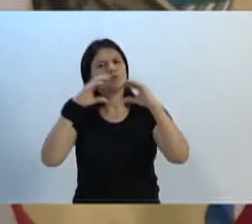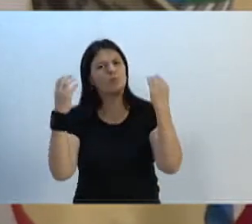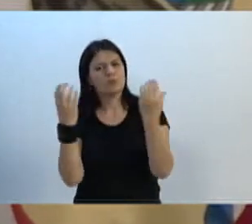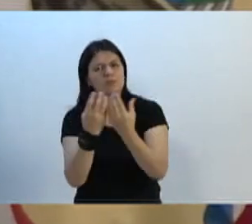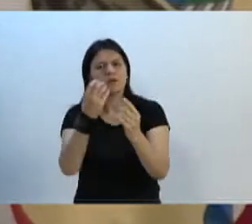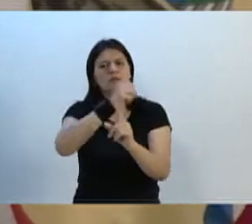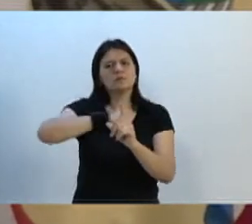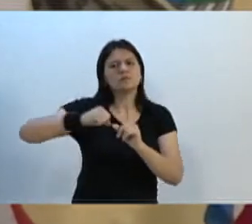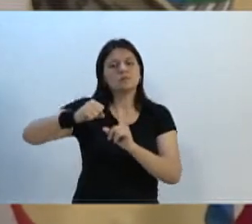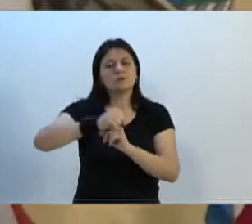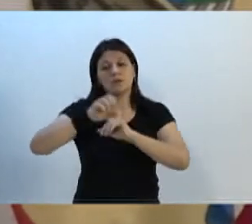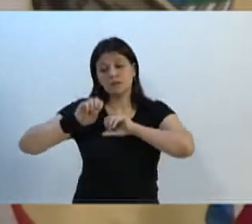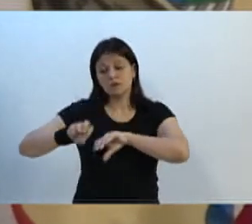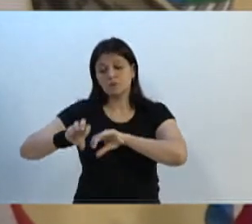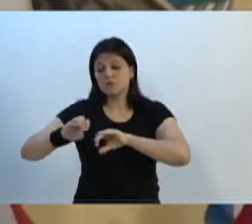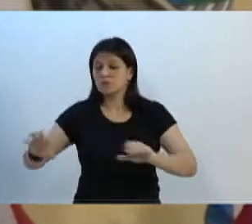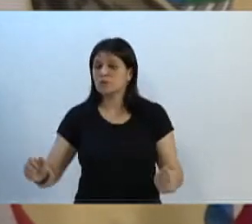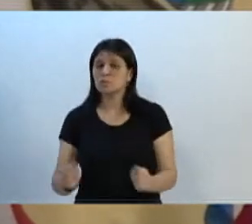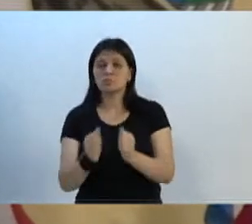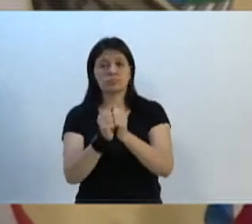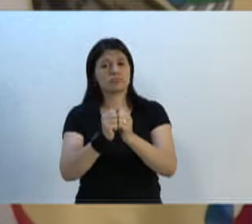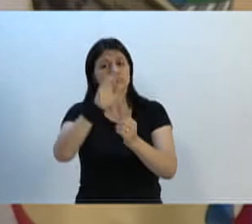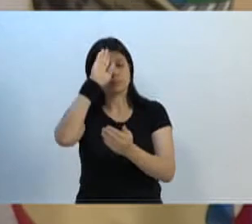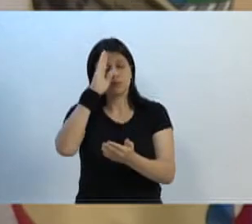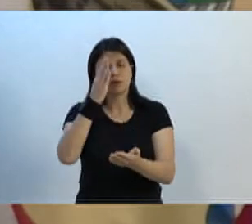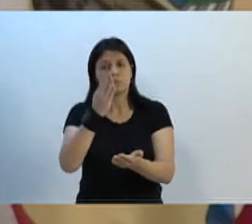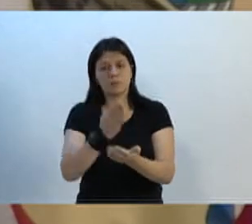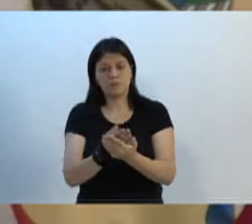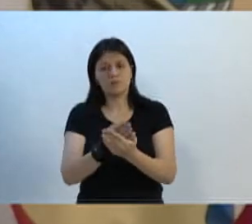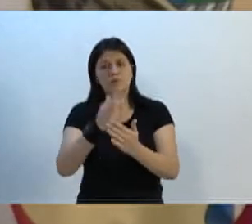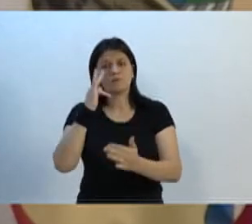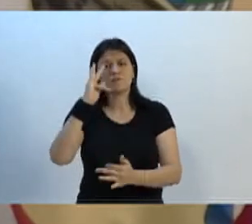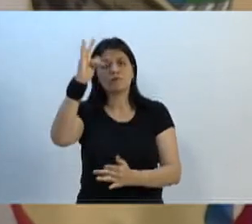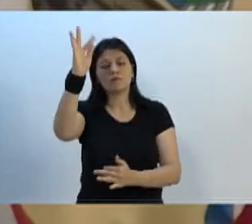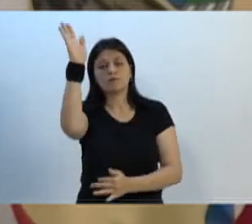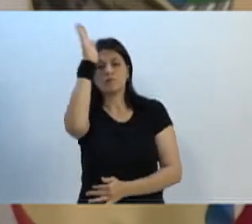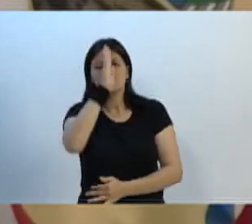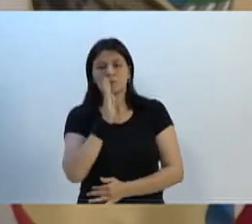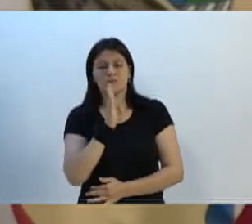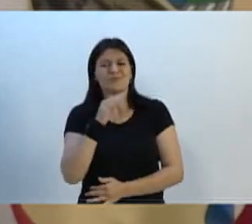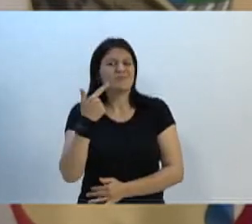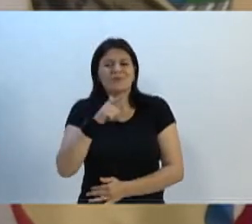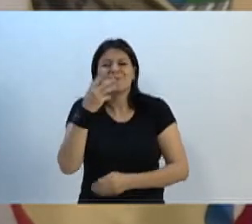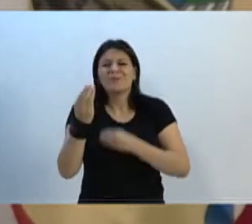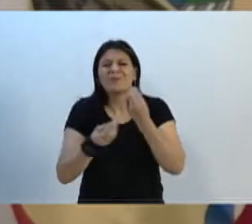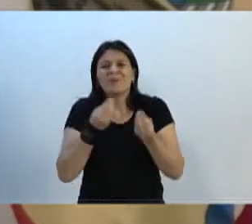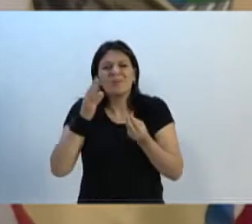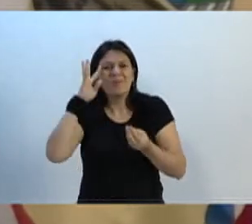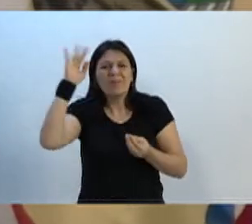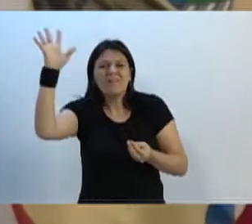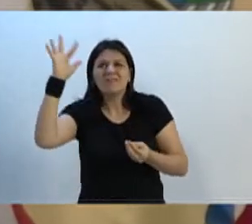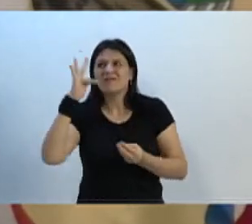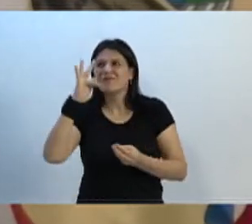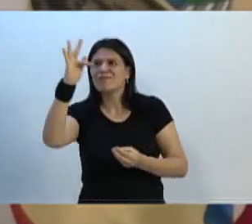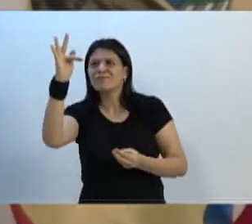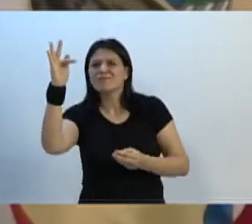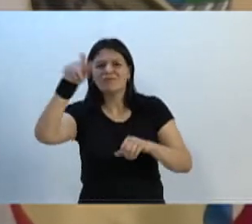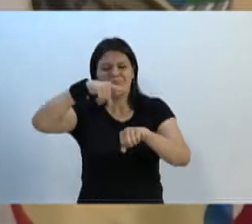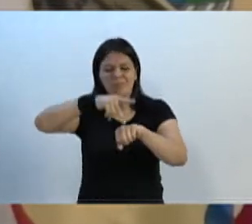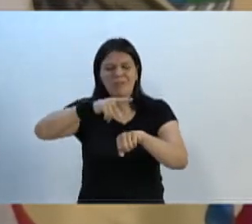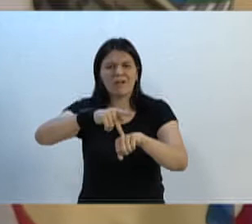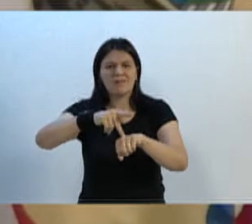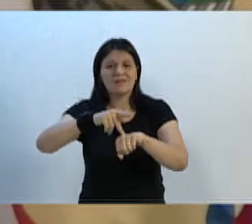e a causa da educação é de todos aqueles que acreditam sobretudo no futuro do Brasil e não tem como imaginar um futuro do país